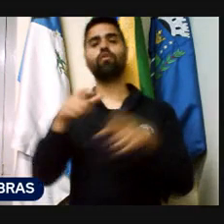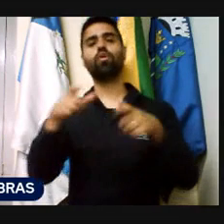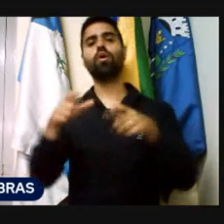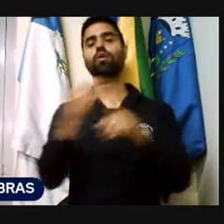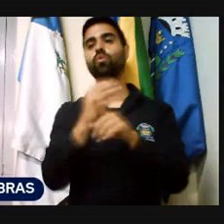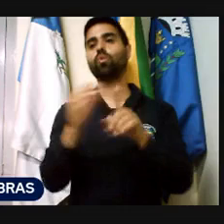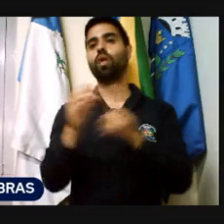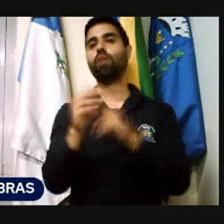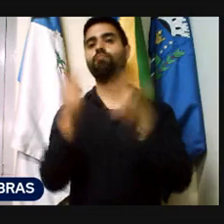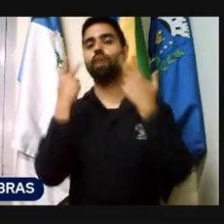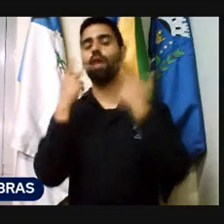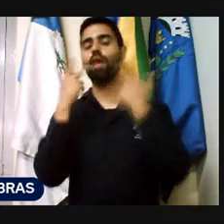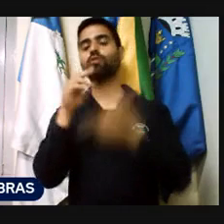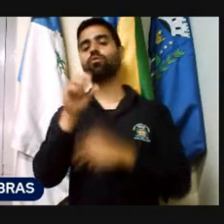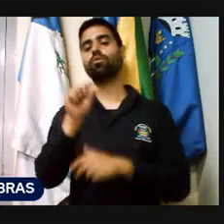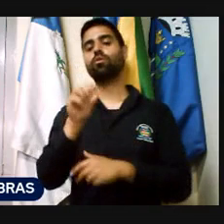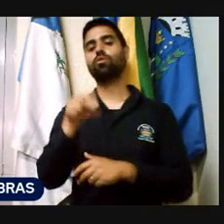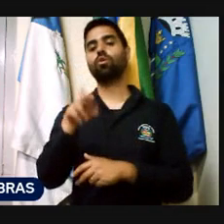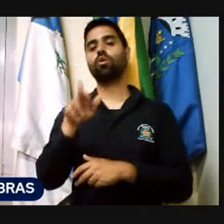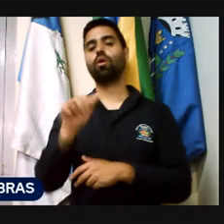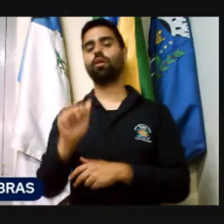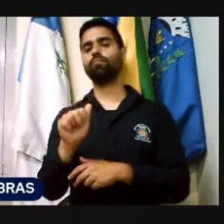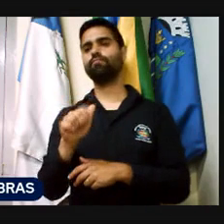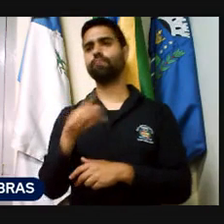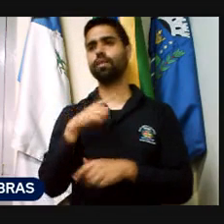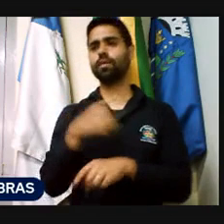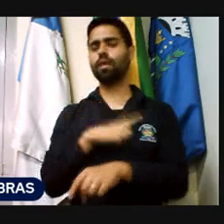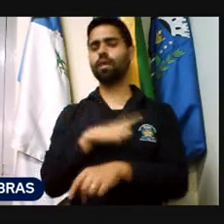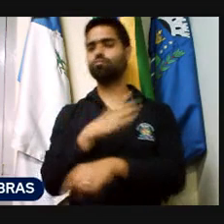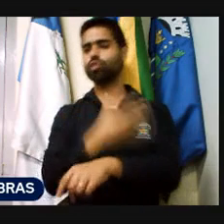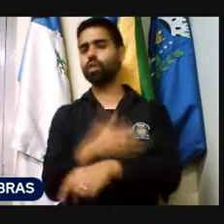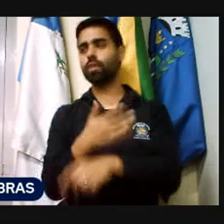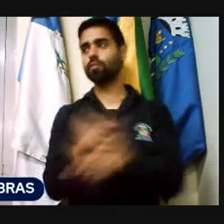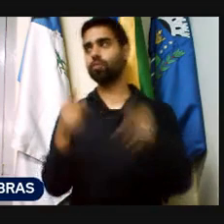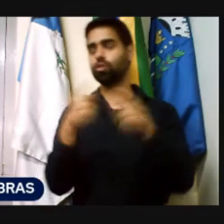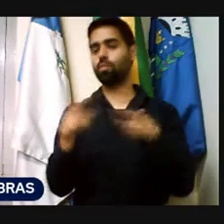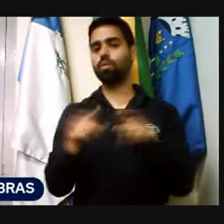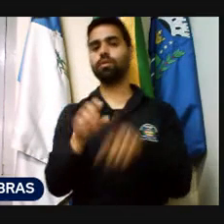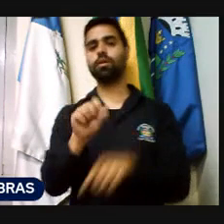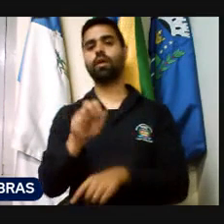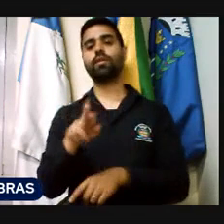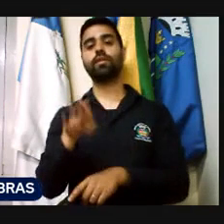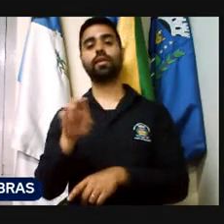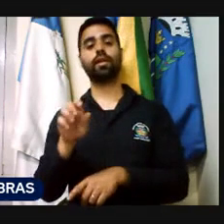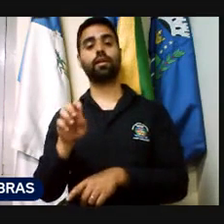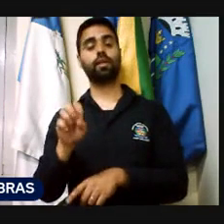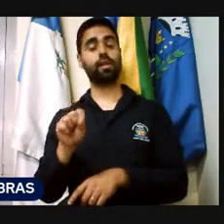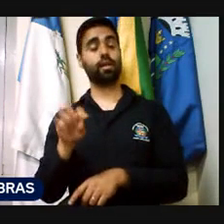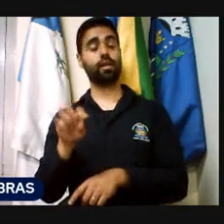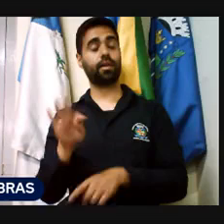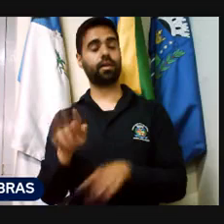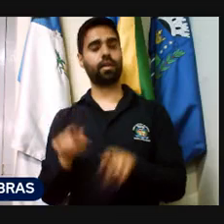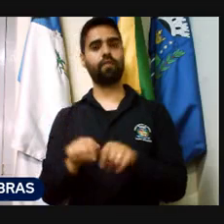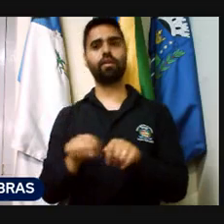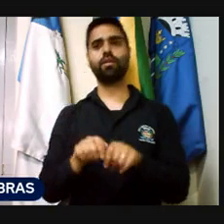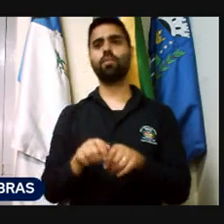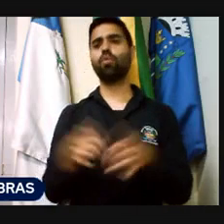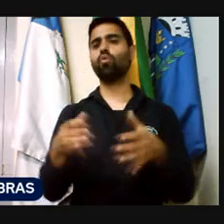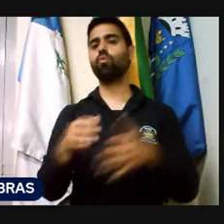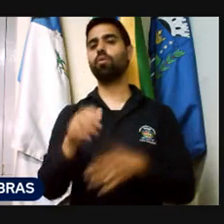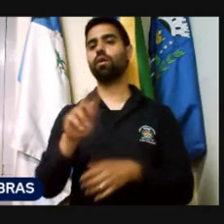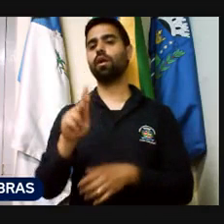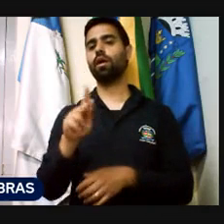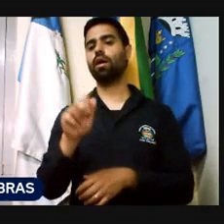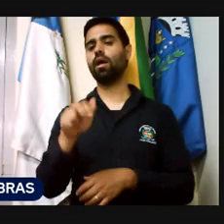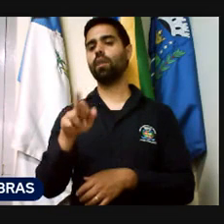cultural Teatro Sonora, buscando manter as tradições musicais da Seresta, fundou o projeto Harmônicos de Conservatório